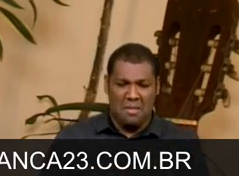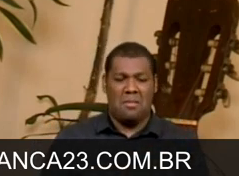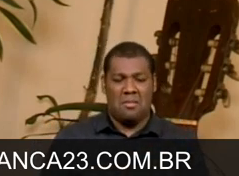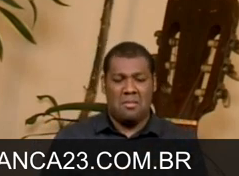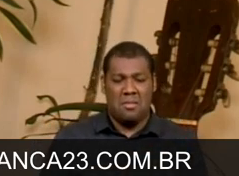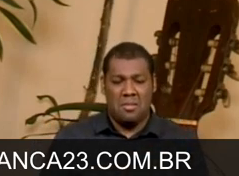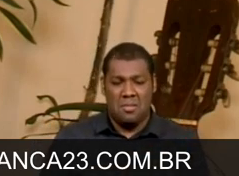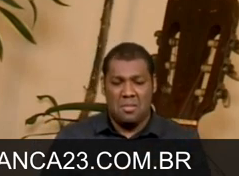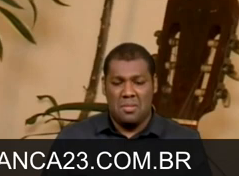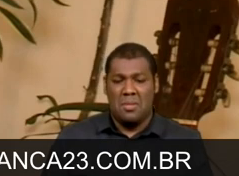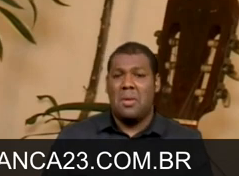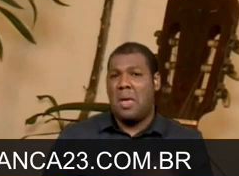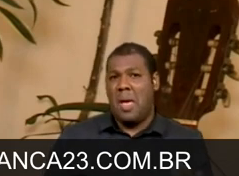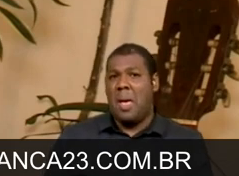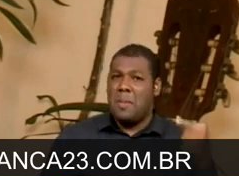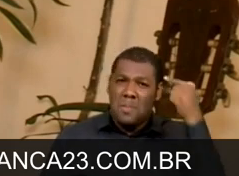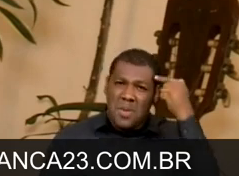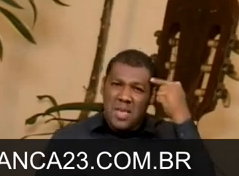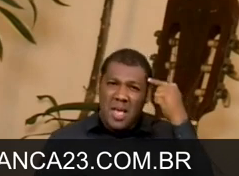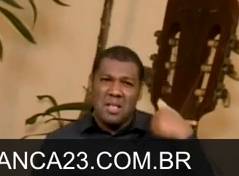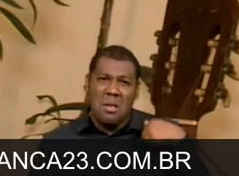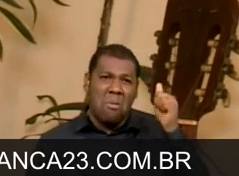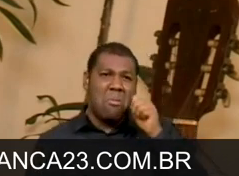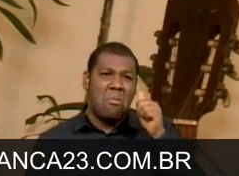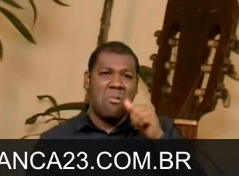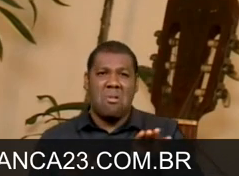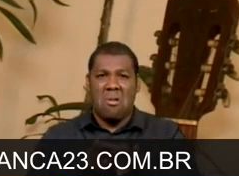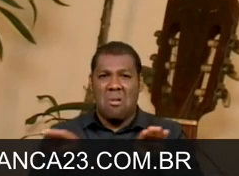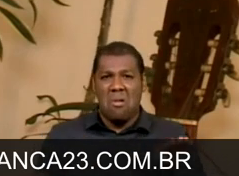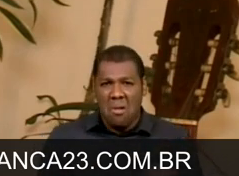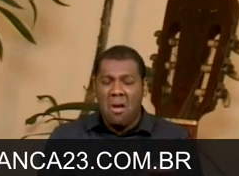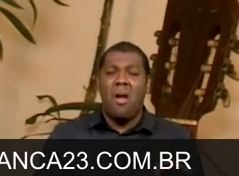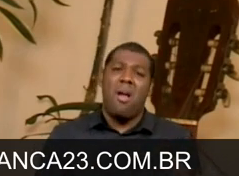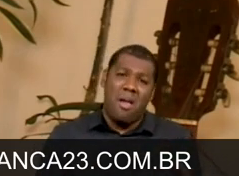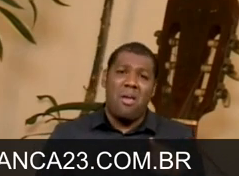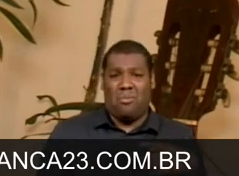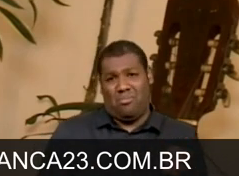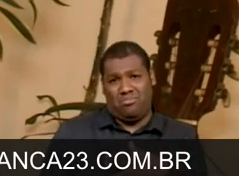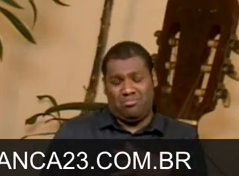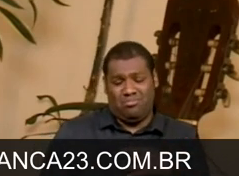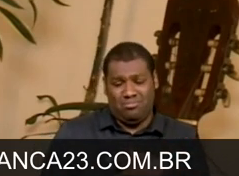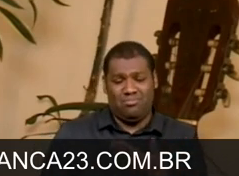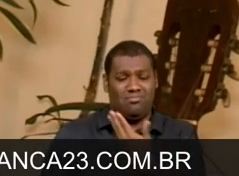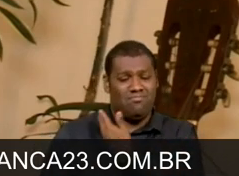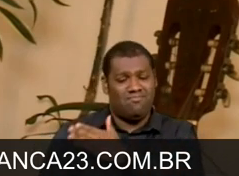uma forma muito pejorativa, preconceituoso. Então